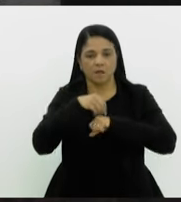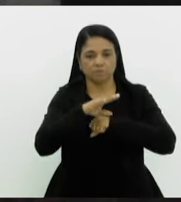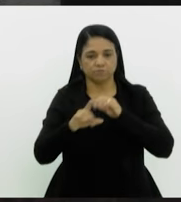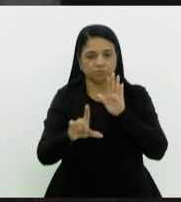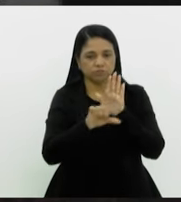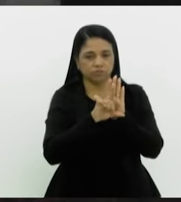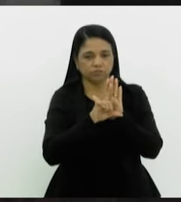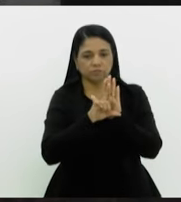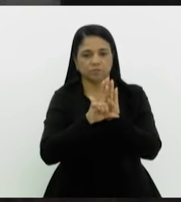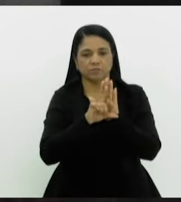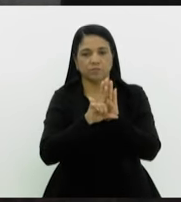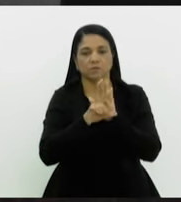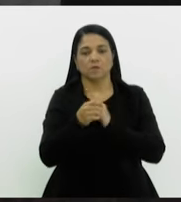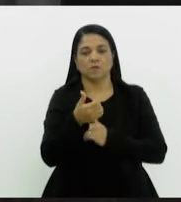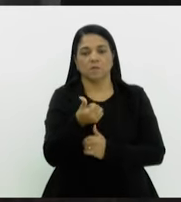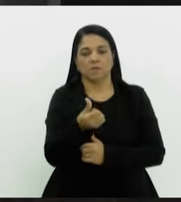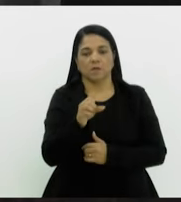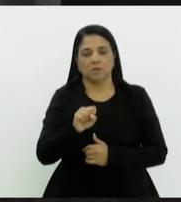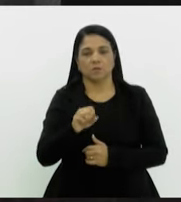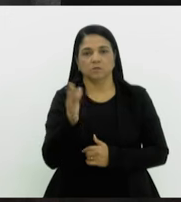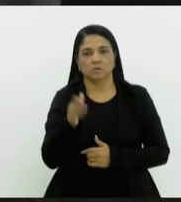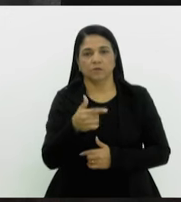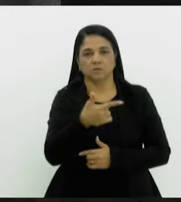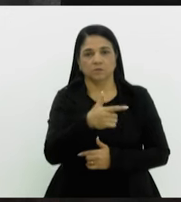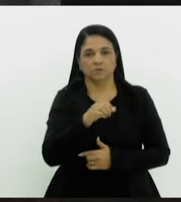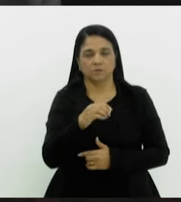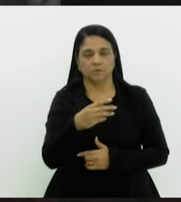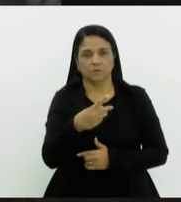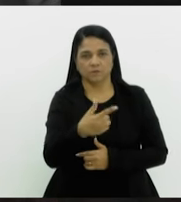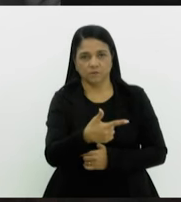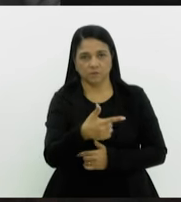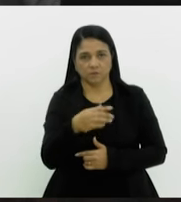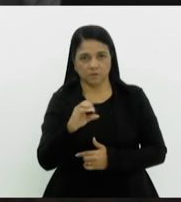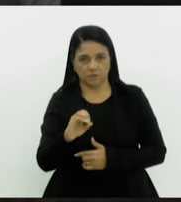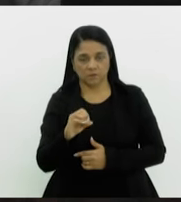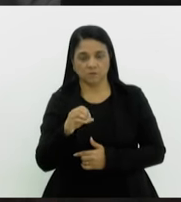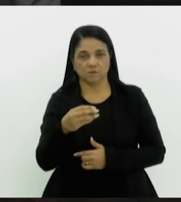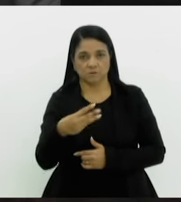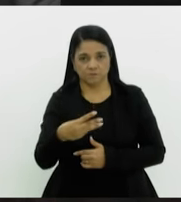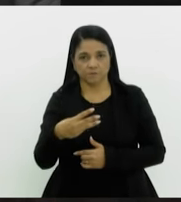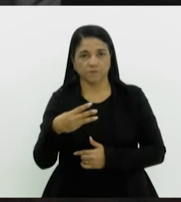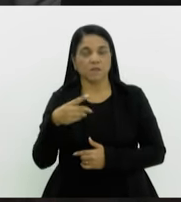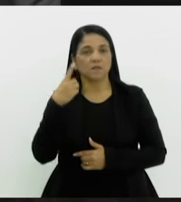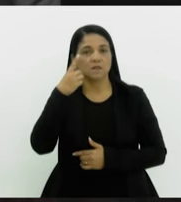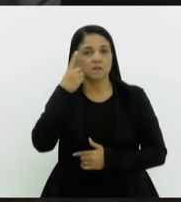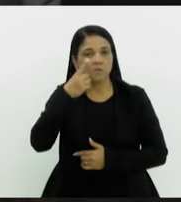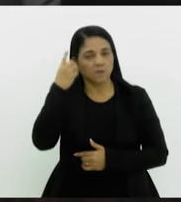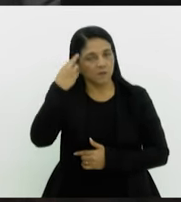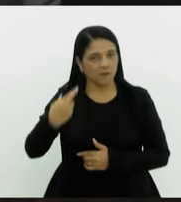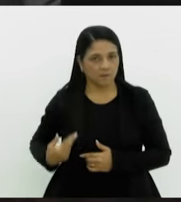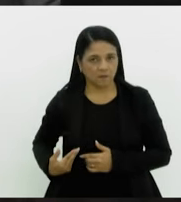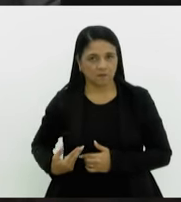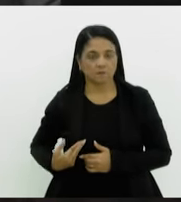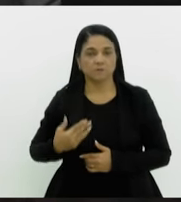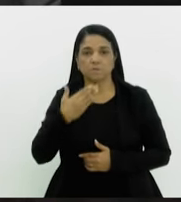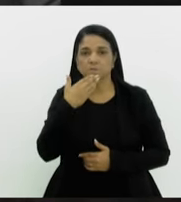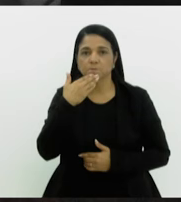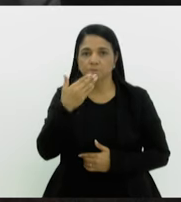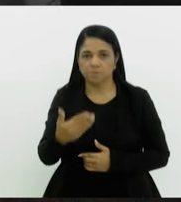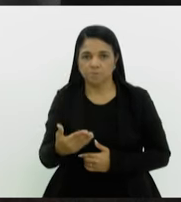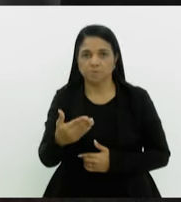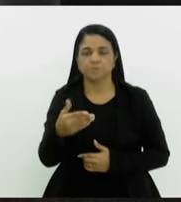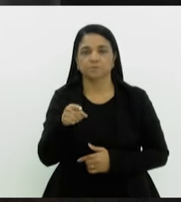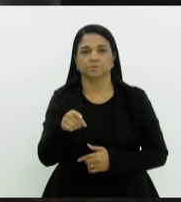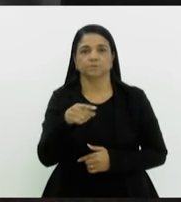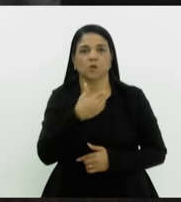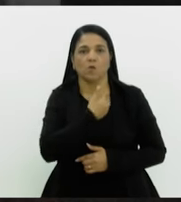indicação legislativa número 68 de 2023, de autoria da deputada Renata Souza, que solicita ao